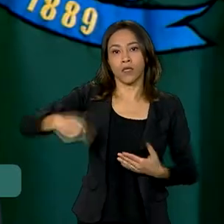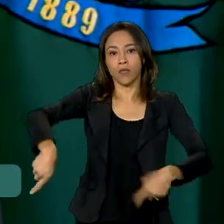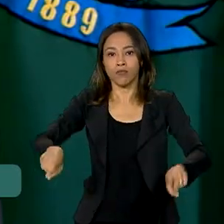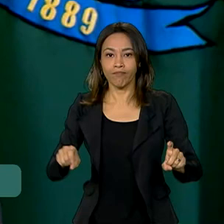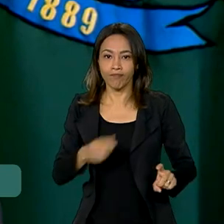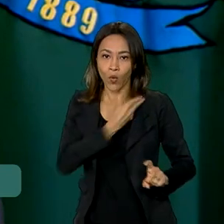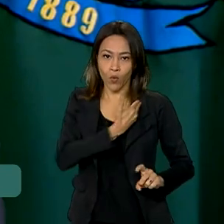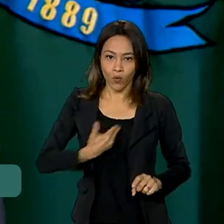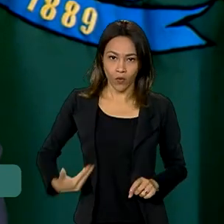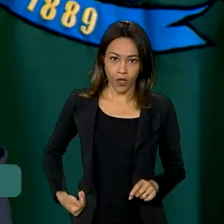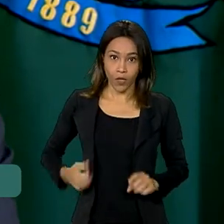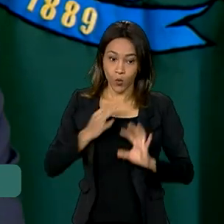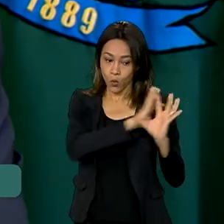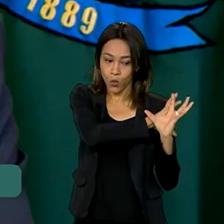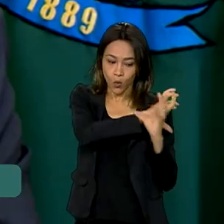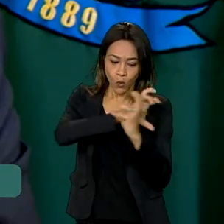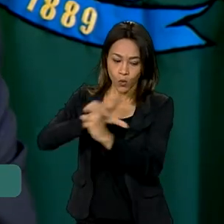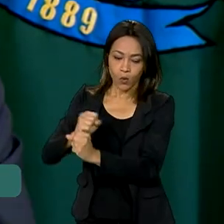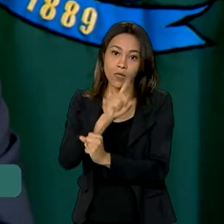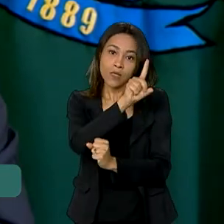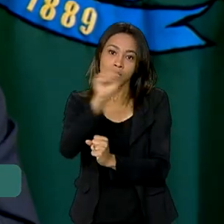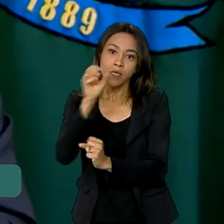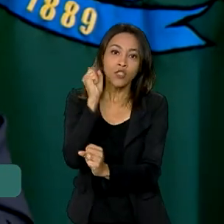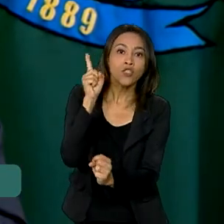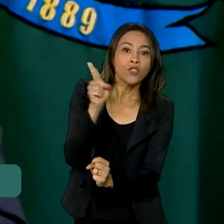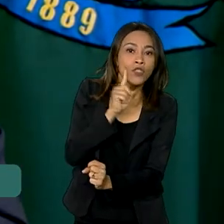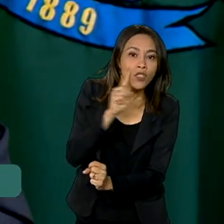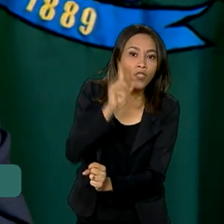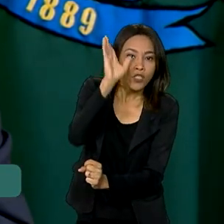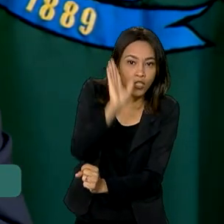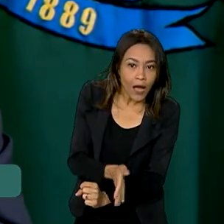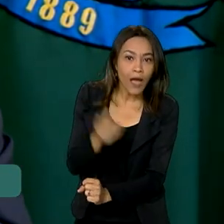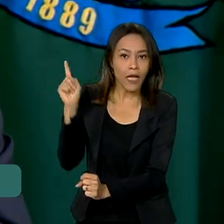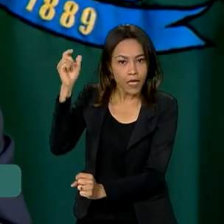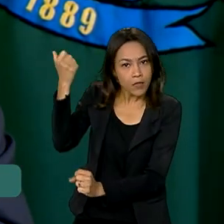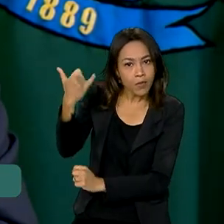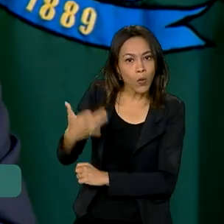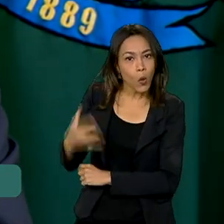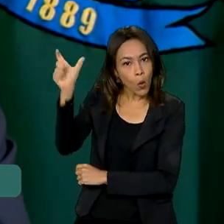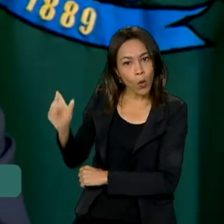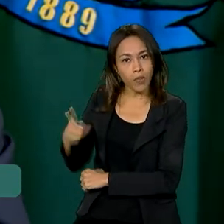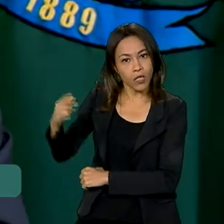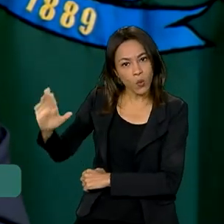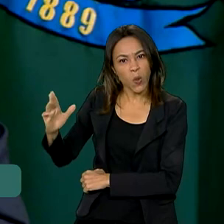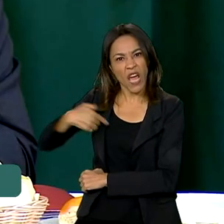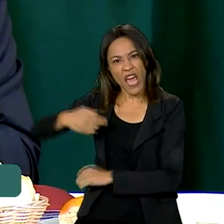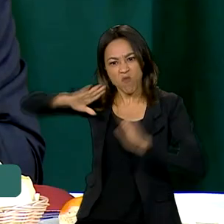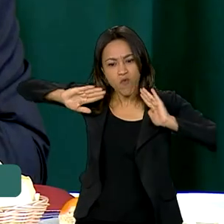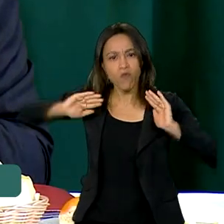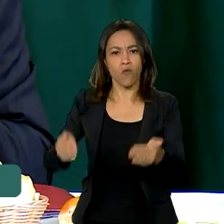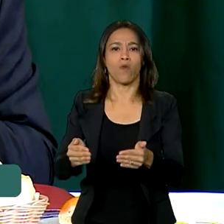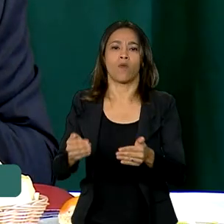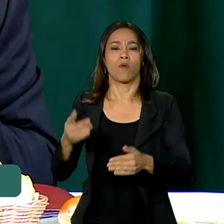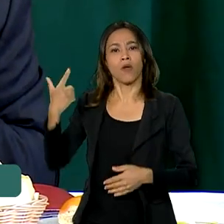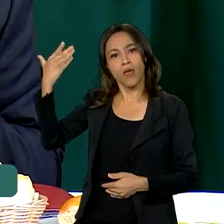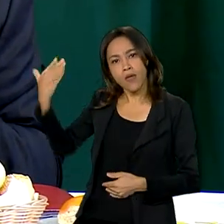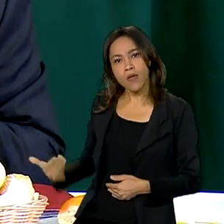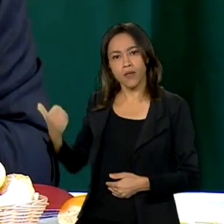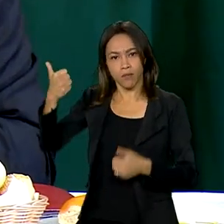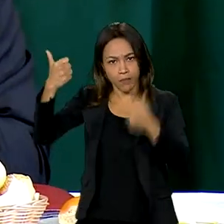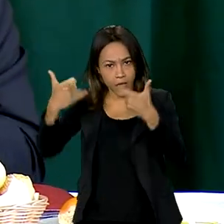Quando o governo completou 100 dias, o presidente disse que gerar empregos seria sua obsessão. A minha